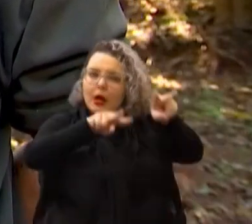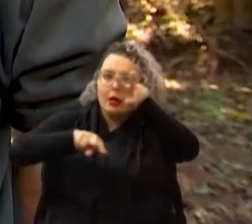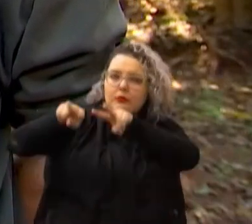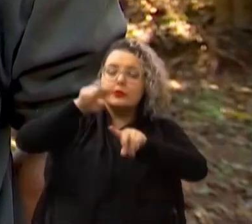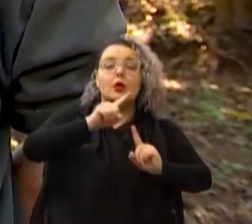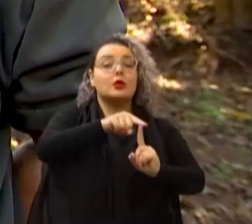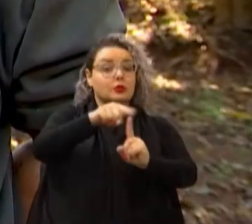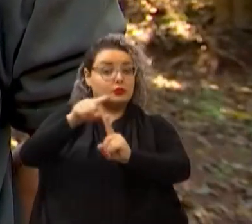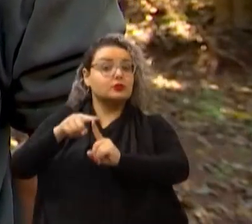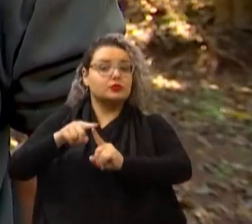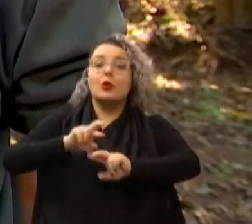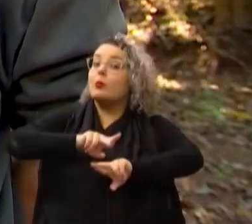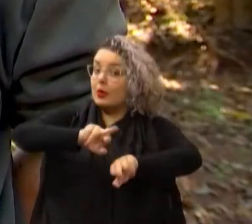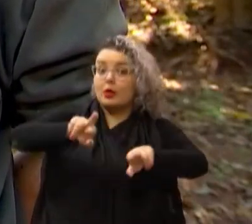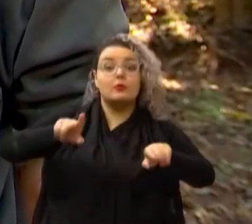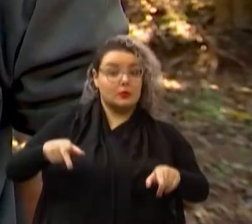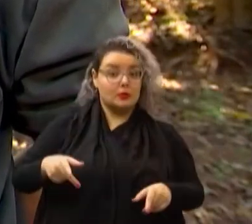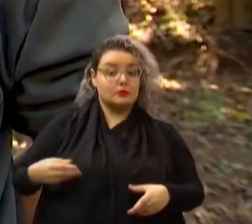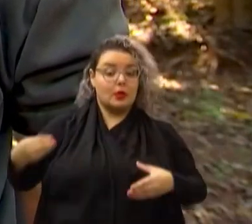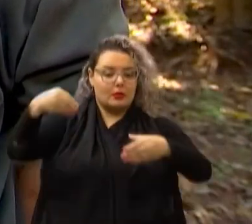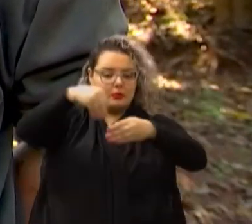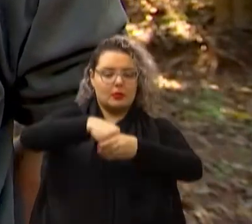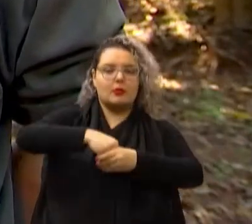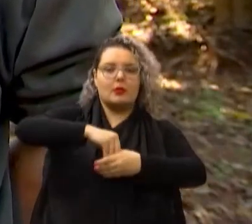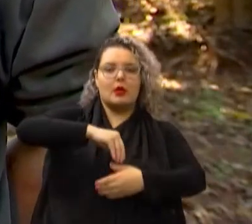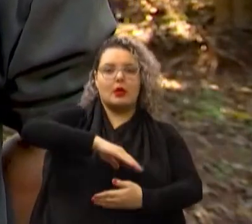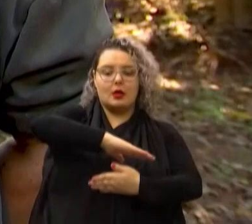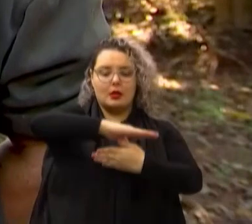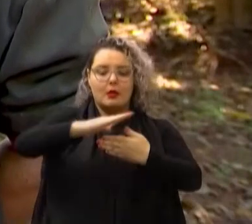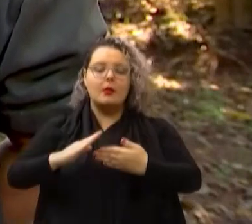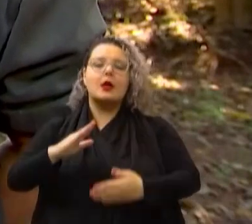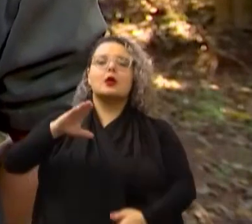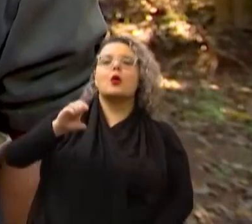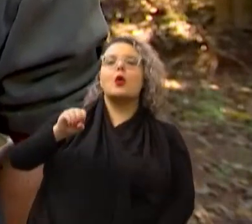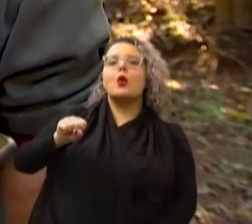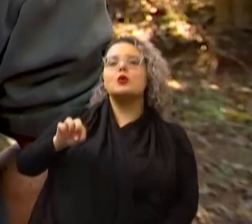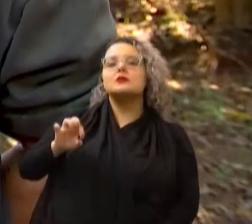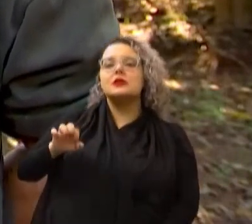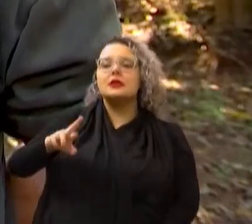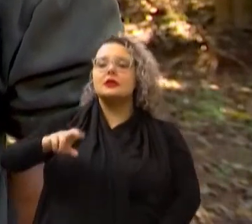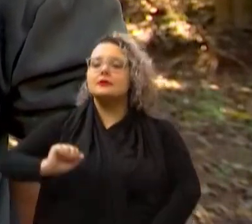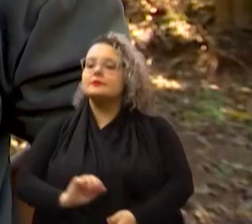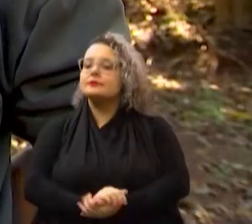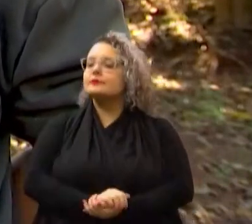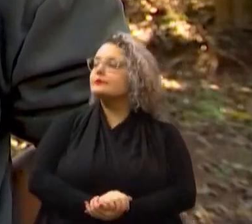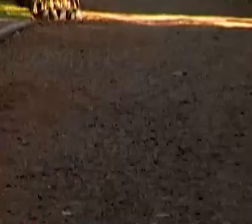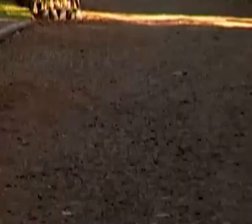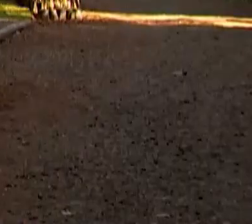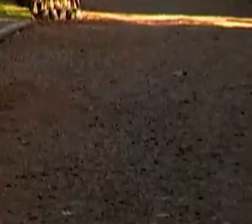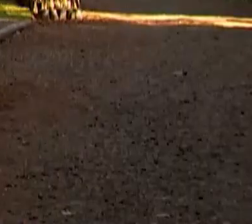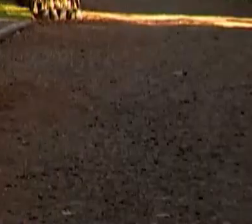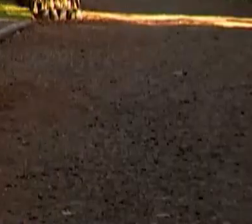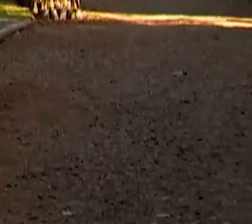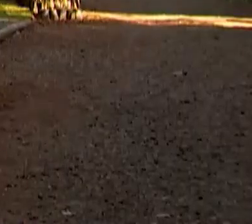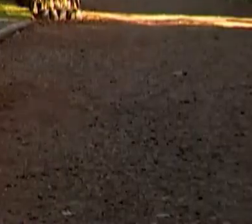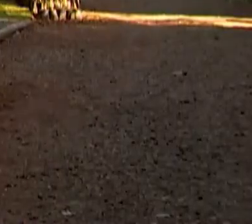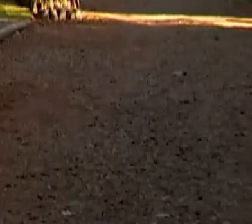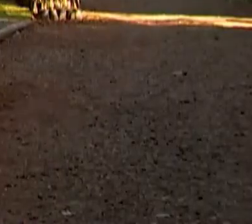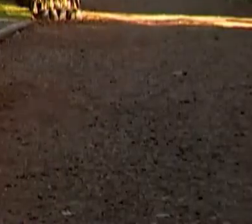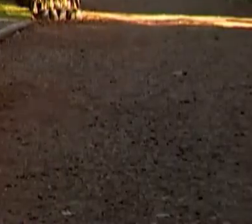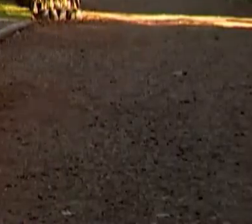dinâmica e uma aparência, inclusive uma composição de espécies diferente da composição de espécies da Mata Atlântica costeira.